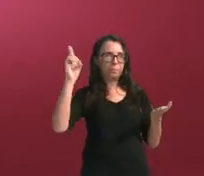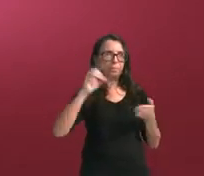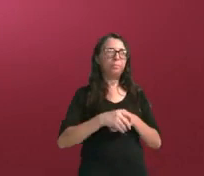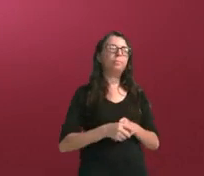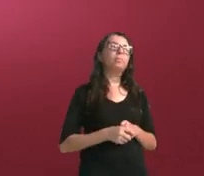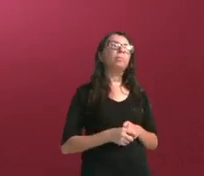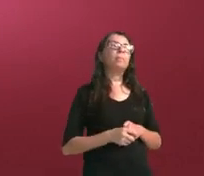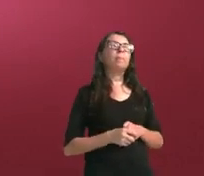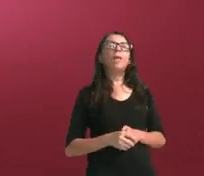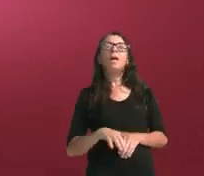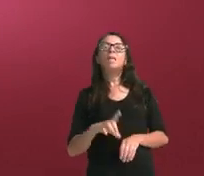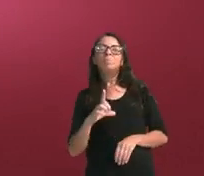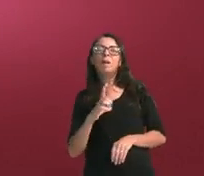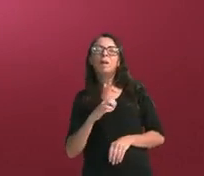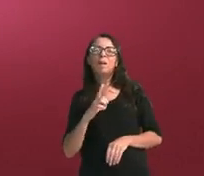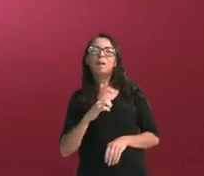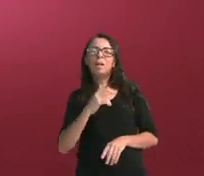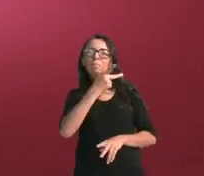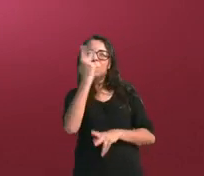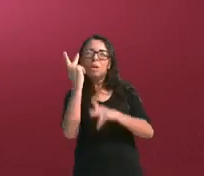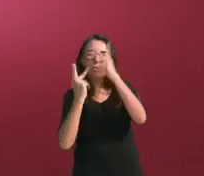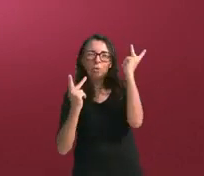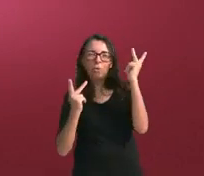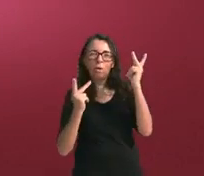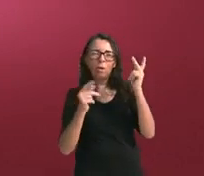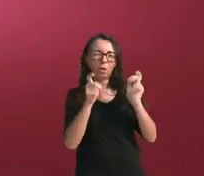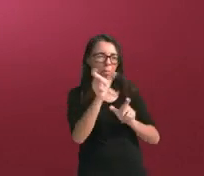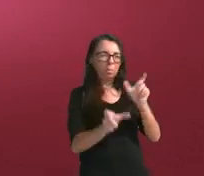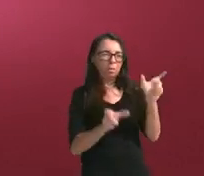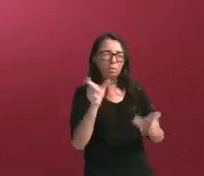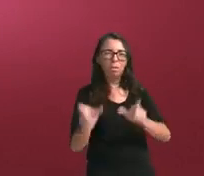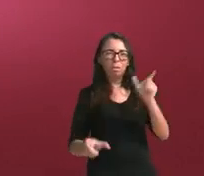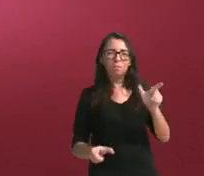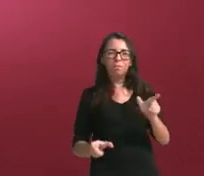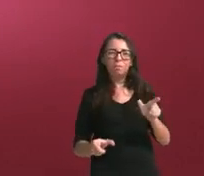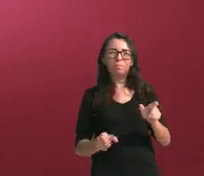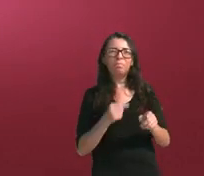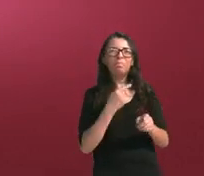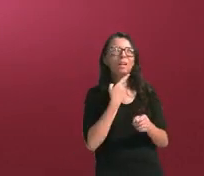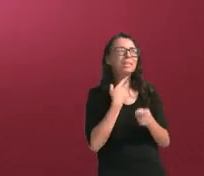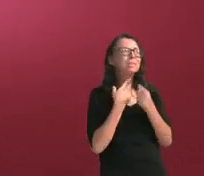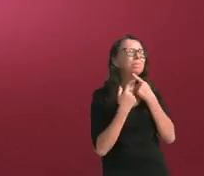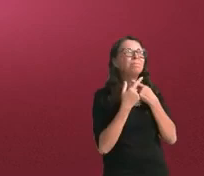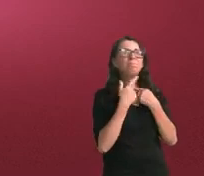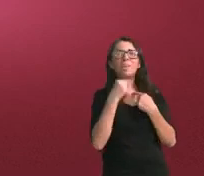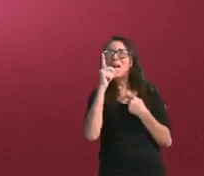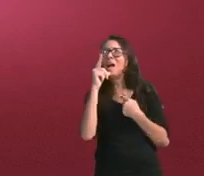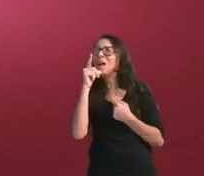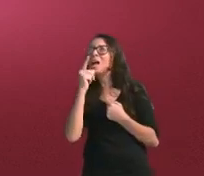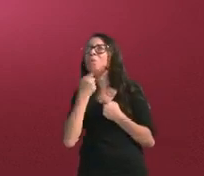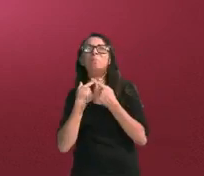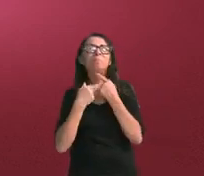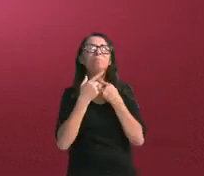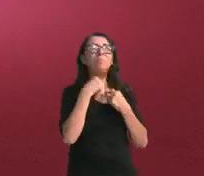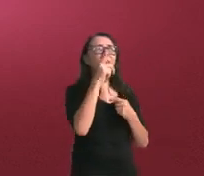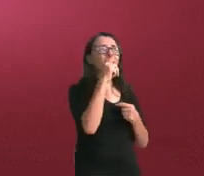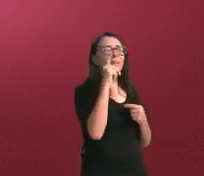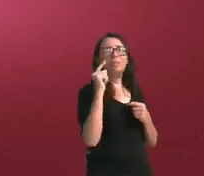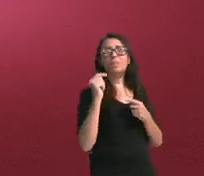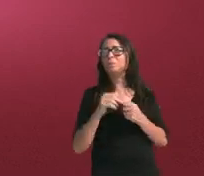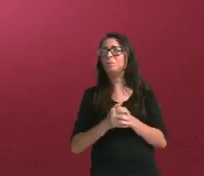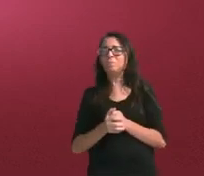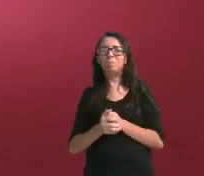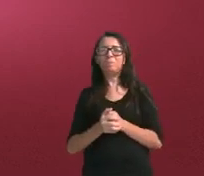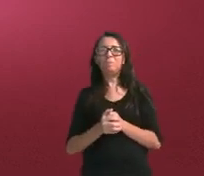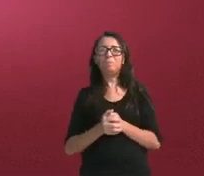água. O povo começa a murmurar de novo. Então ele começou a se queixar, o povo começou a se queixar com